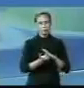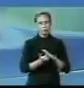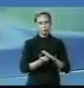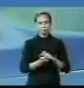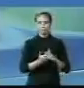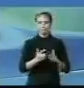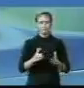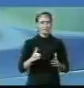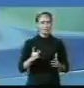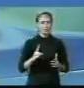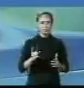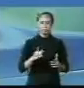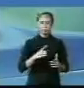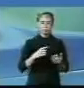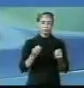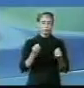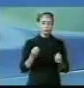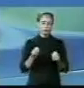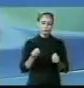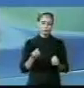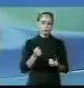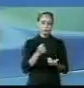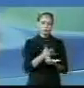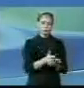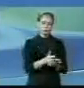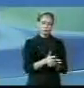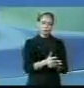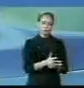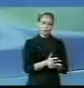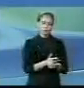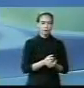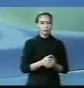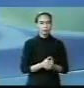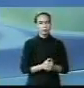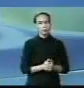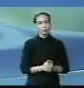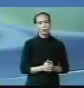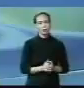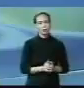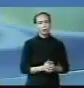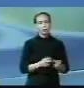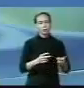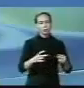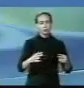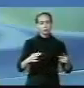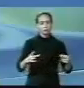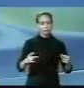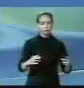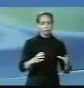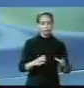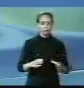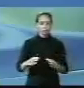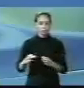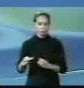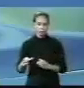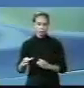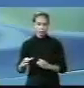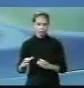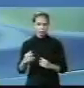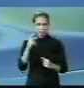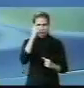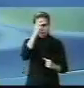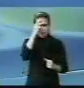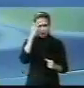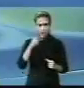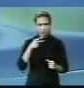banda. Até porque uma vivência que eu tenho visto em diversos outros fóruns também, as pessoas sempre dizem a mesma coisa, os administradores de rede.